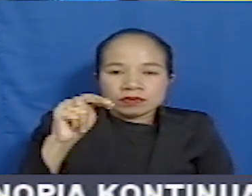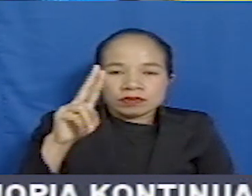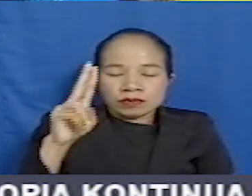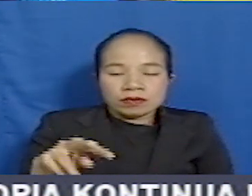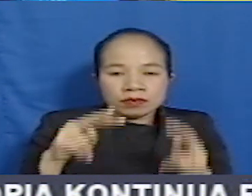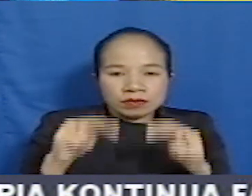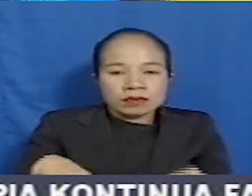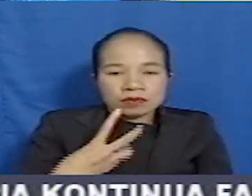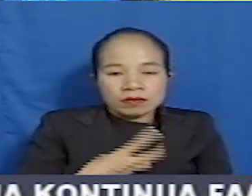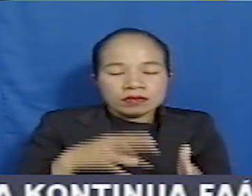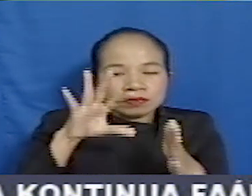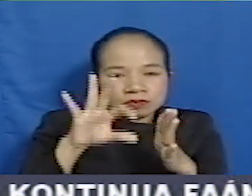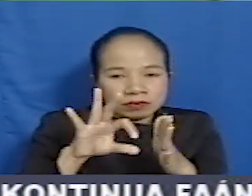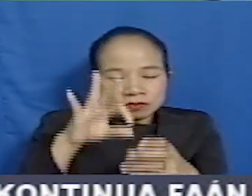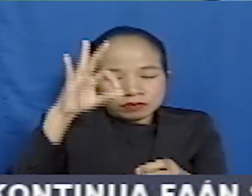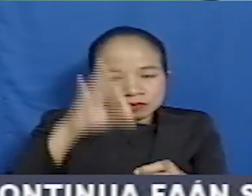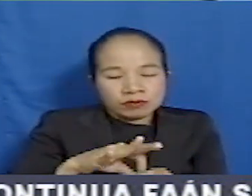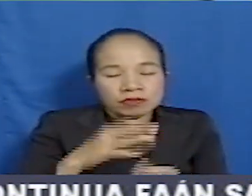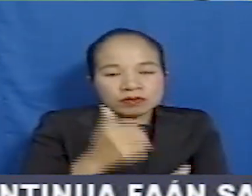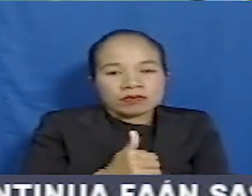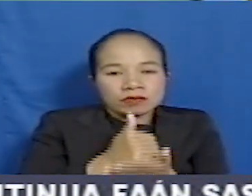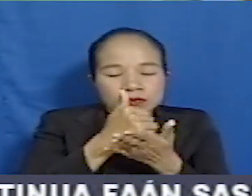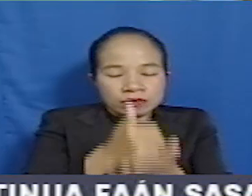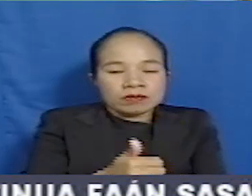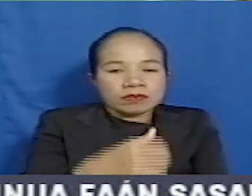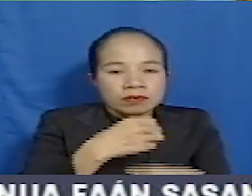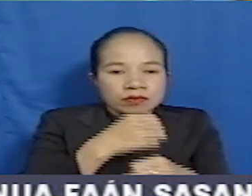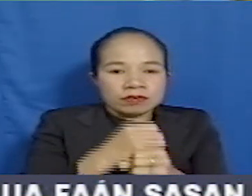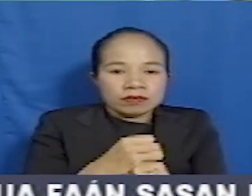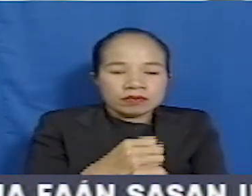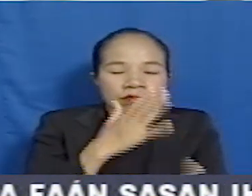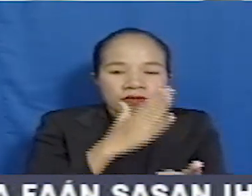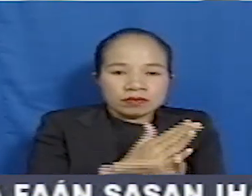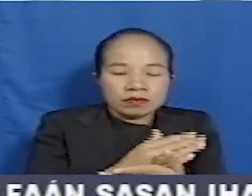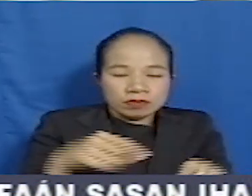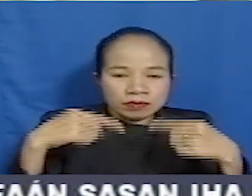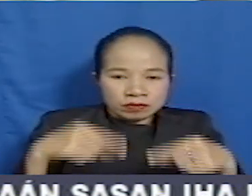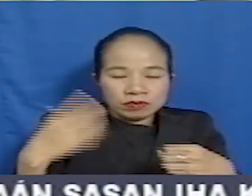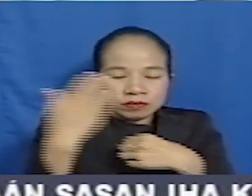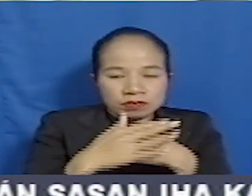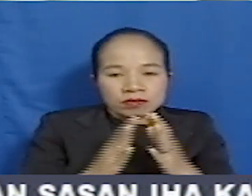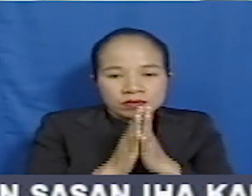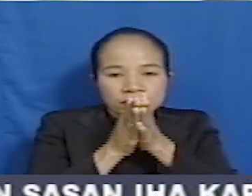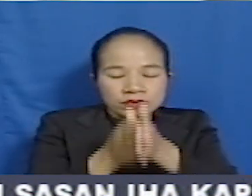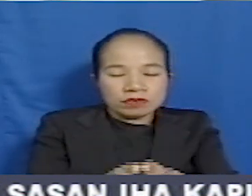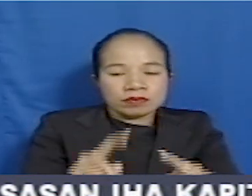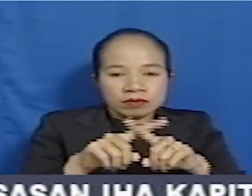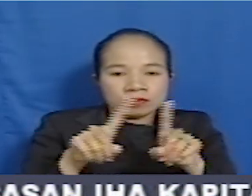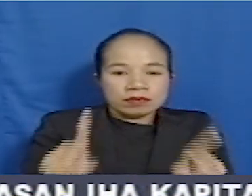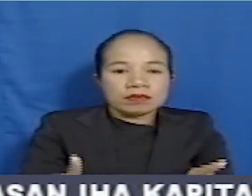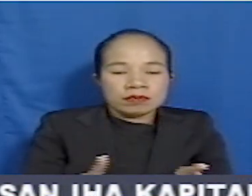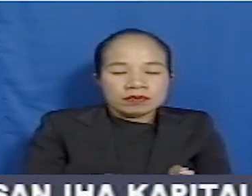tebes e tenho voto solidariedade. Atuhalo mediação para prevenção conflito em Myanmar, mas